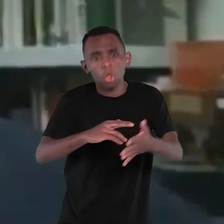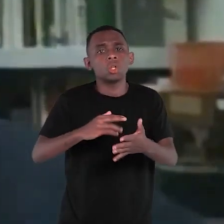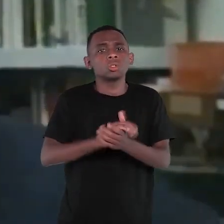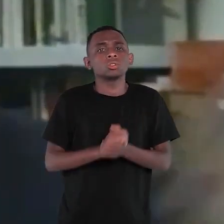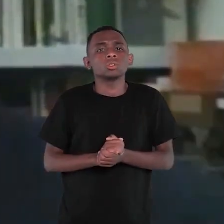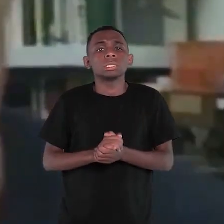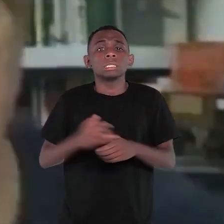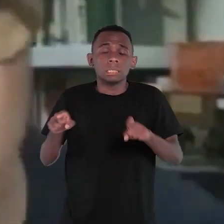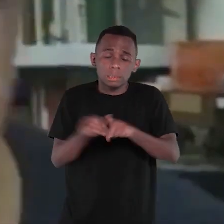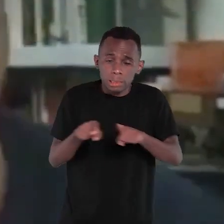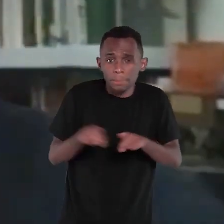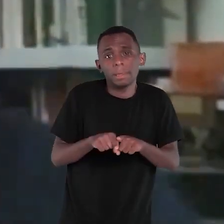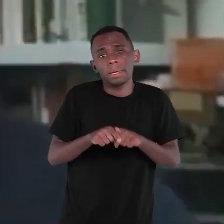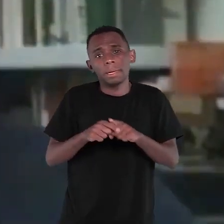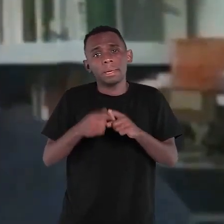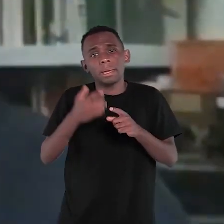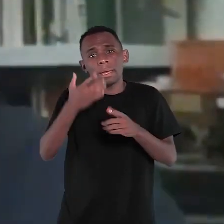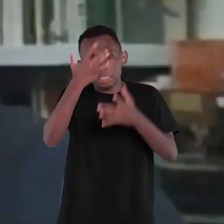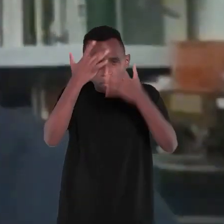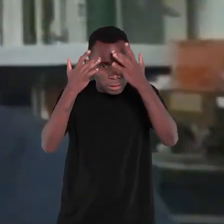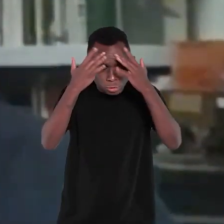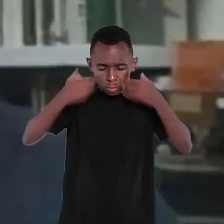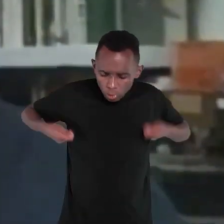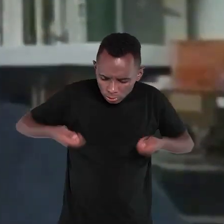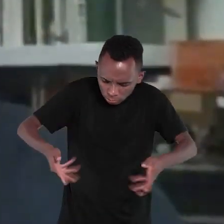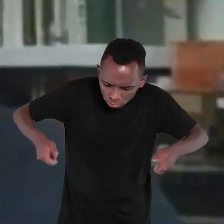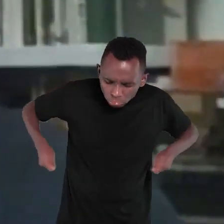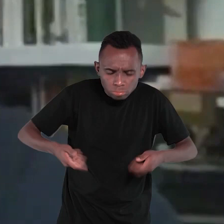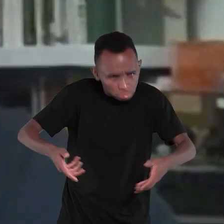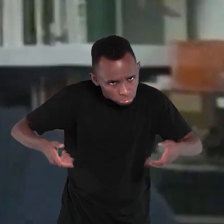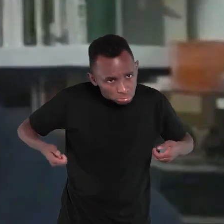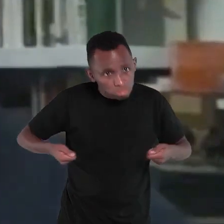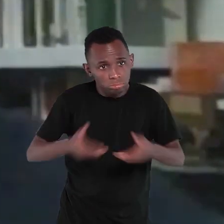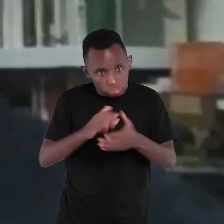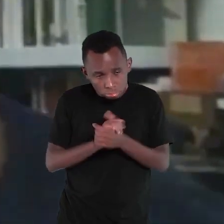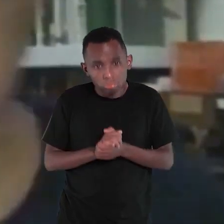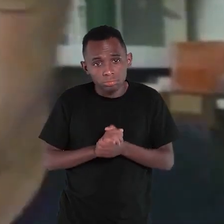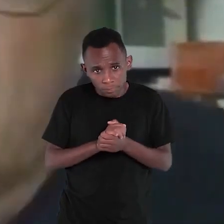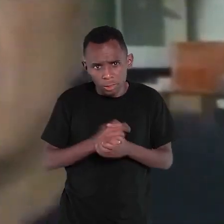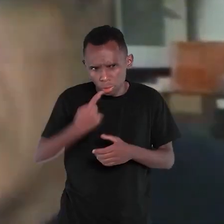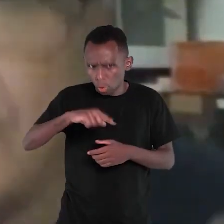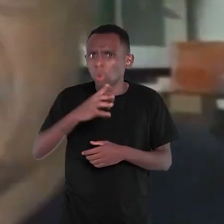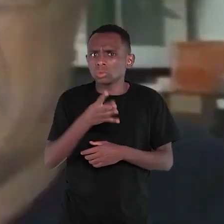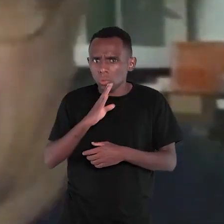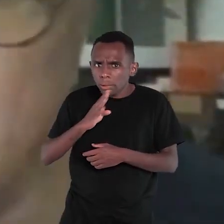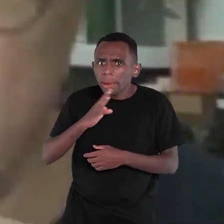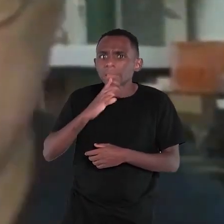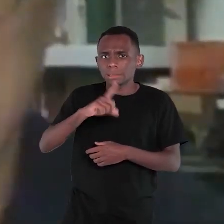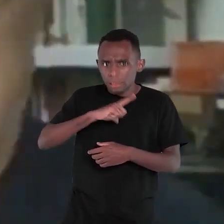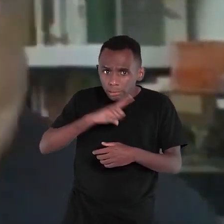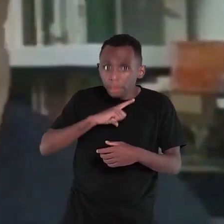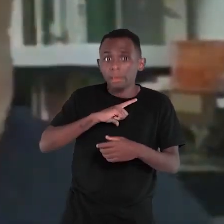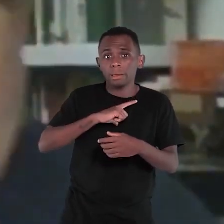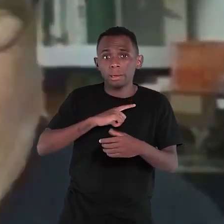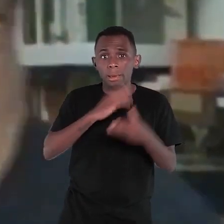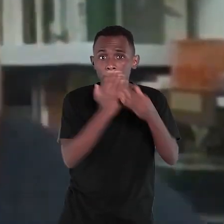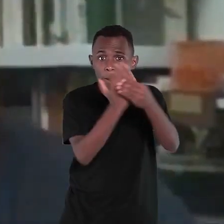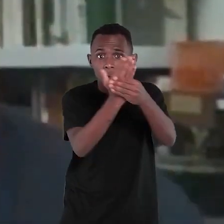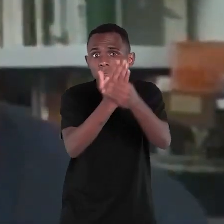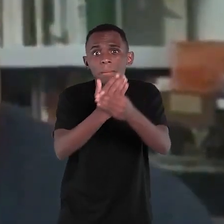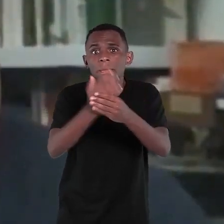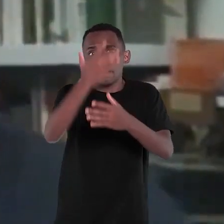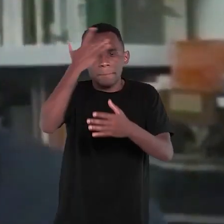condições de receber cadeirantes, né? A gente conhece biblioteca pública que um cadeirante nem consegue passar no meio das estantes,